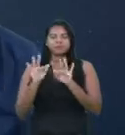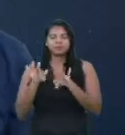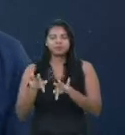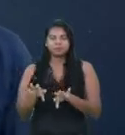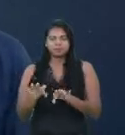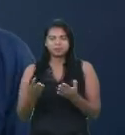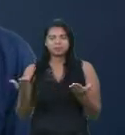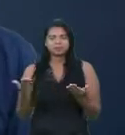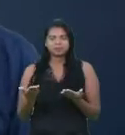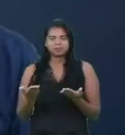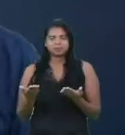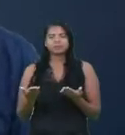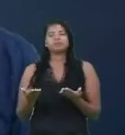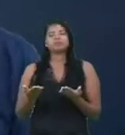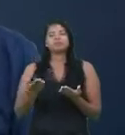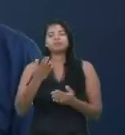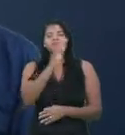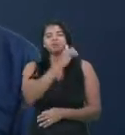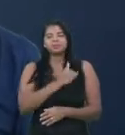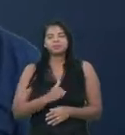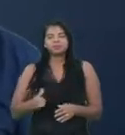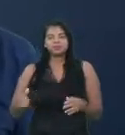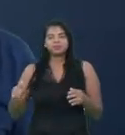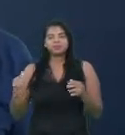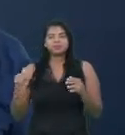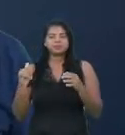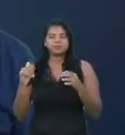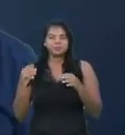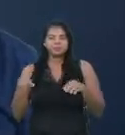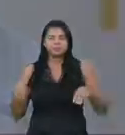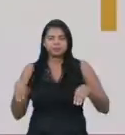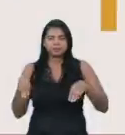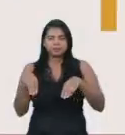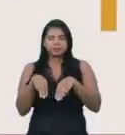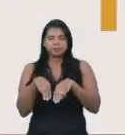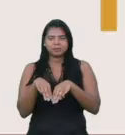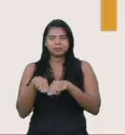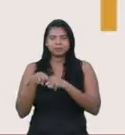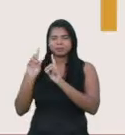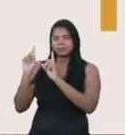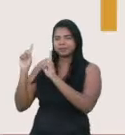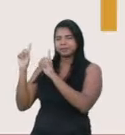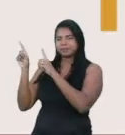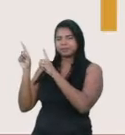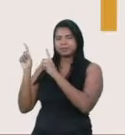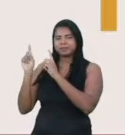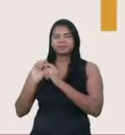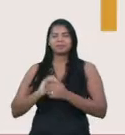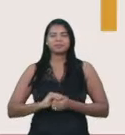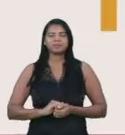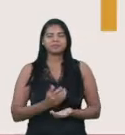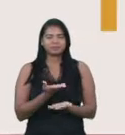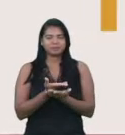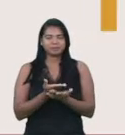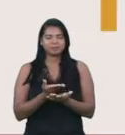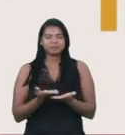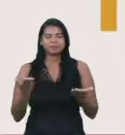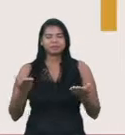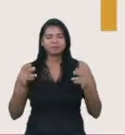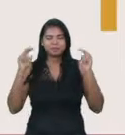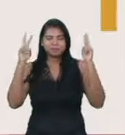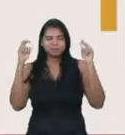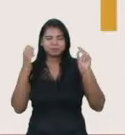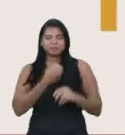com eletromagnetismo. Robertão, joga na tela aí, Robertão. Então, nossa aula de tema de